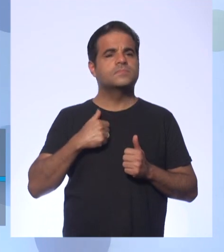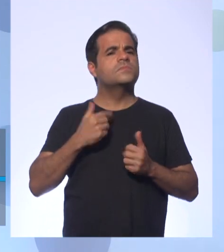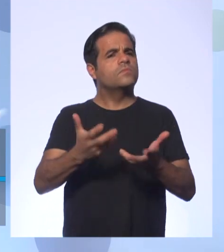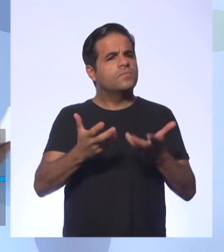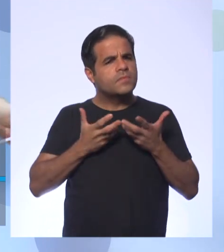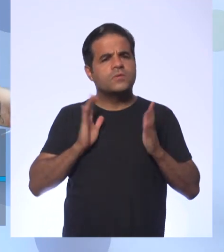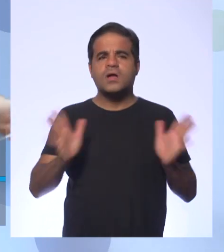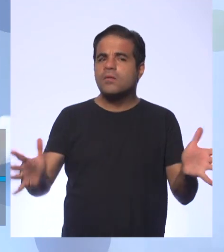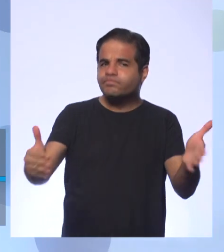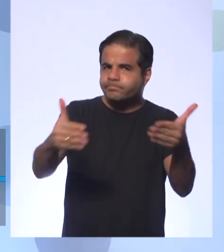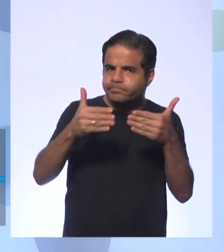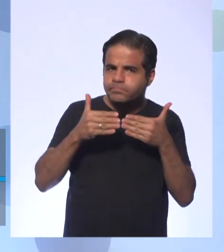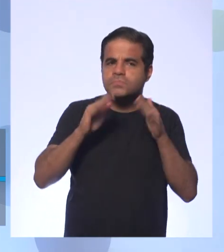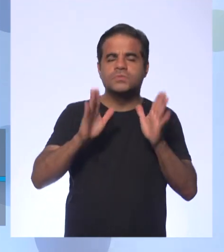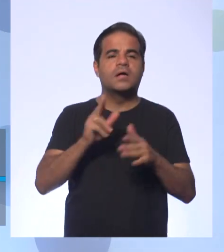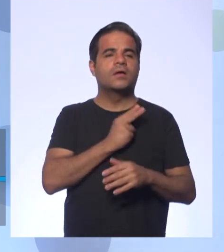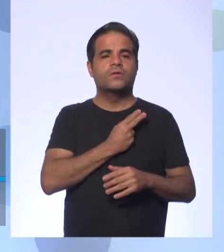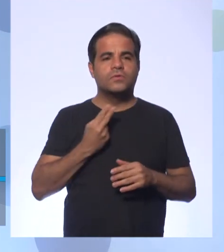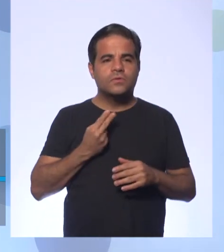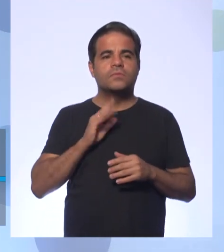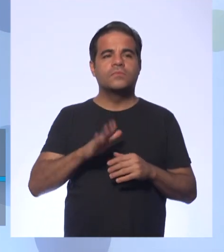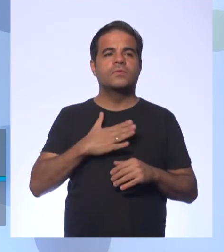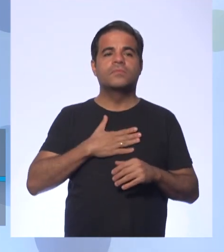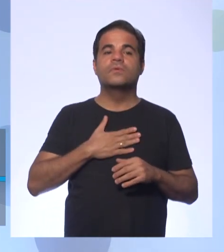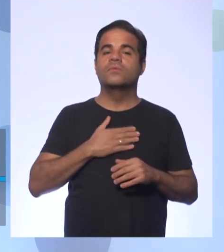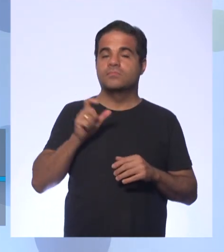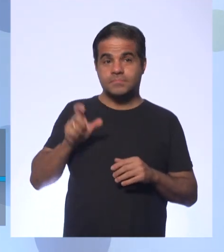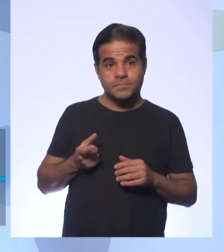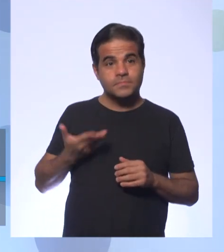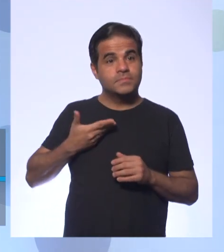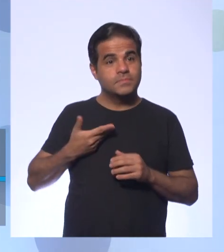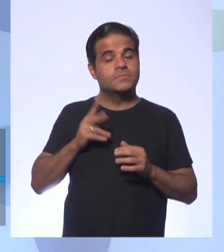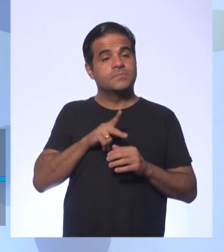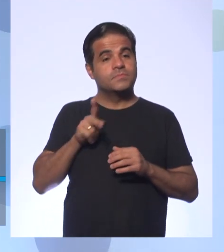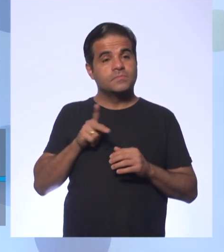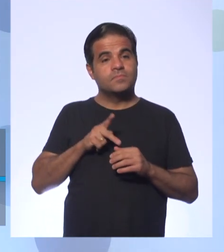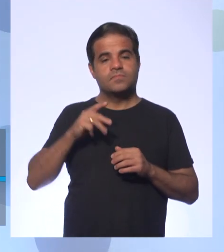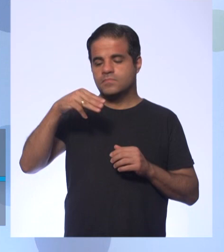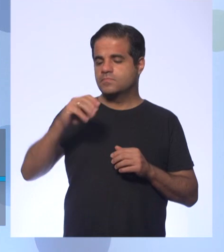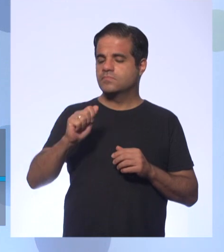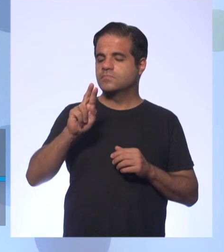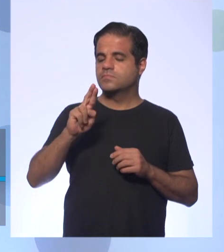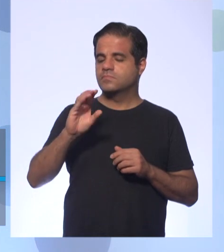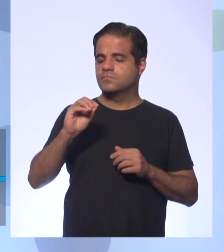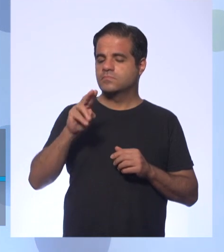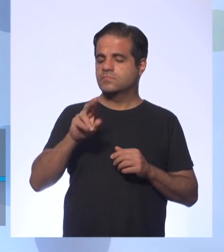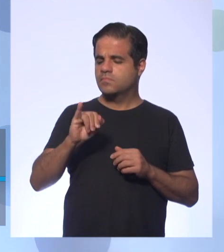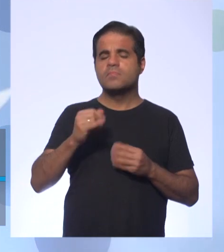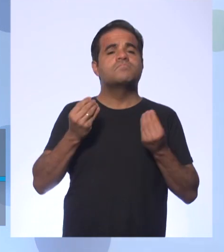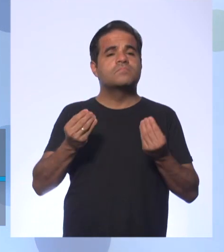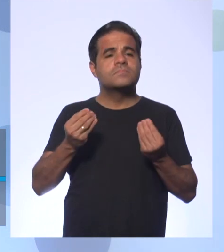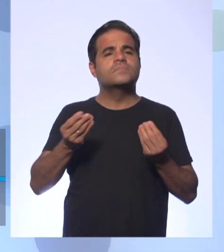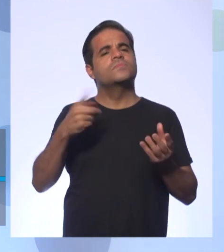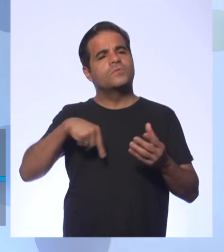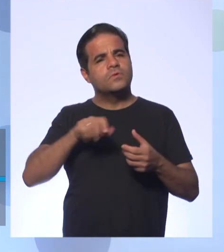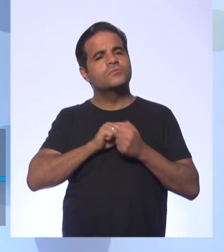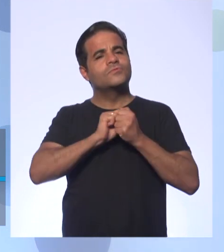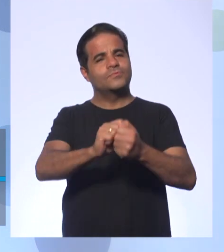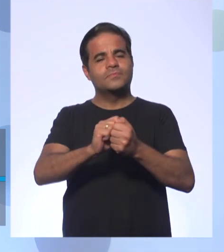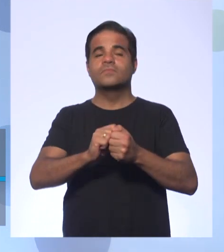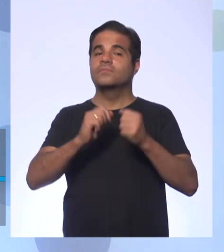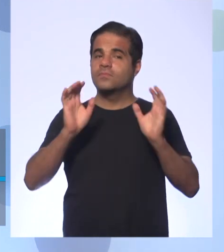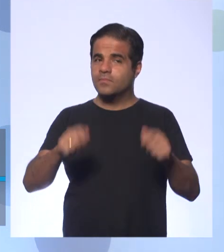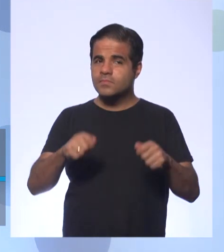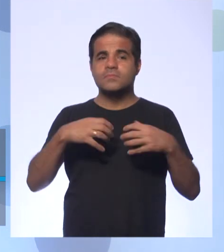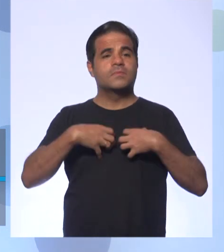já acolhê-los, em nome também do meu companheiro de Filosofia, professor Marconi, para que estejamos juntos de